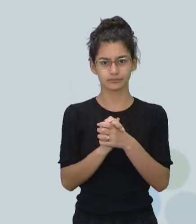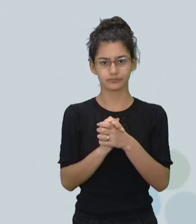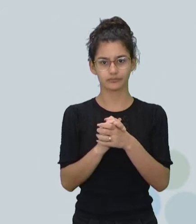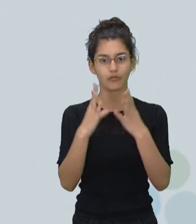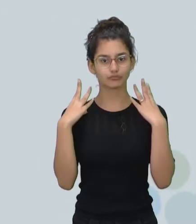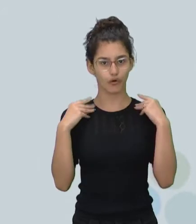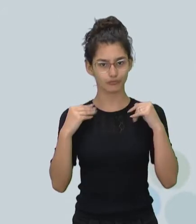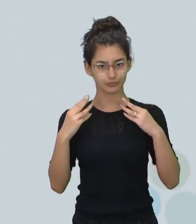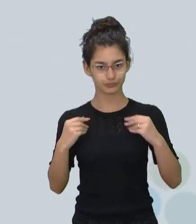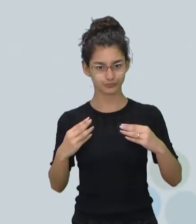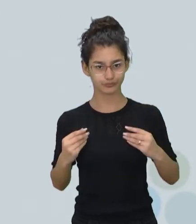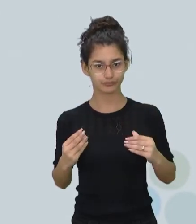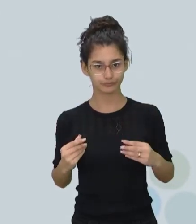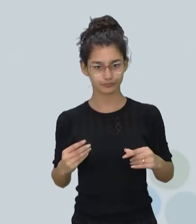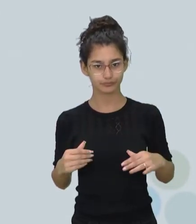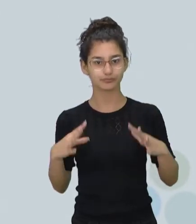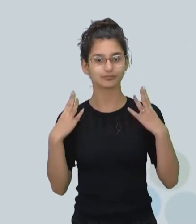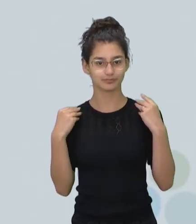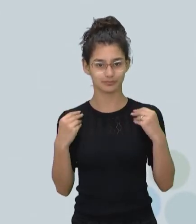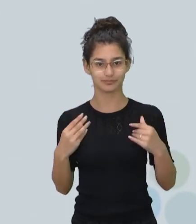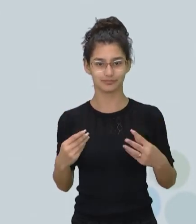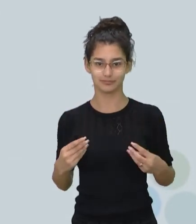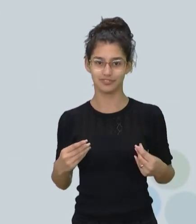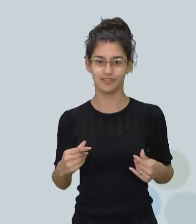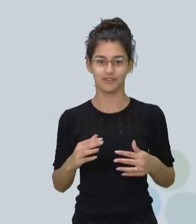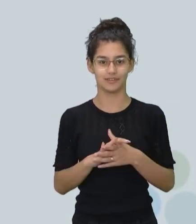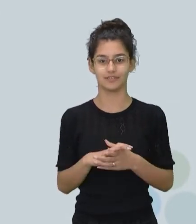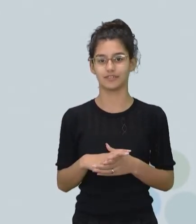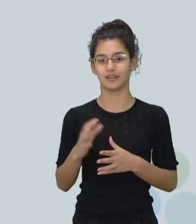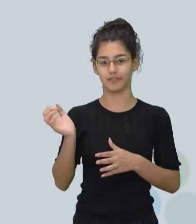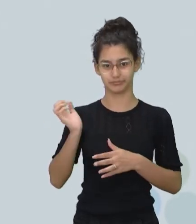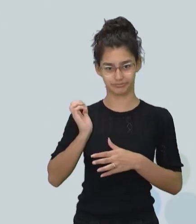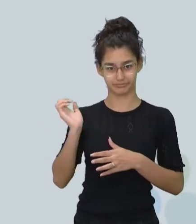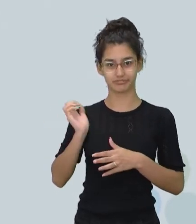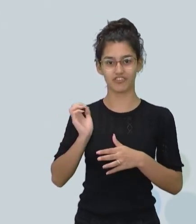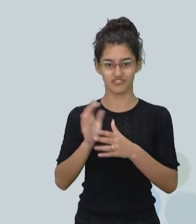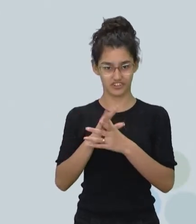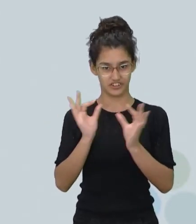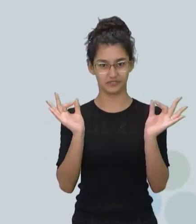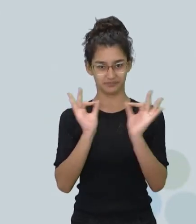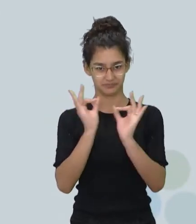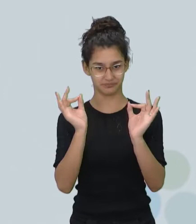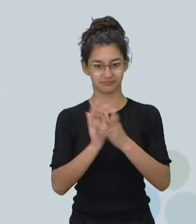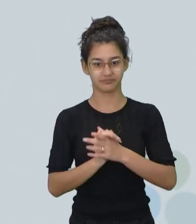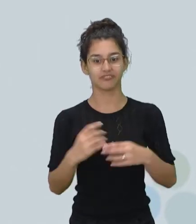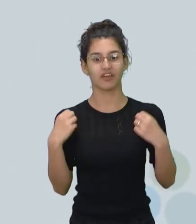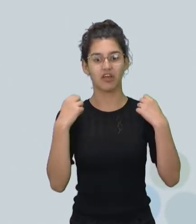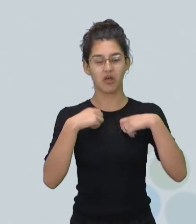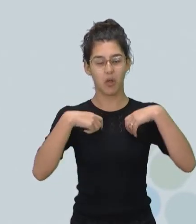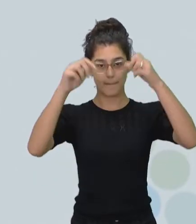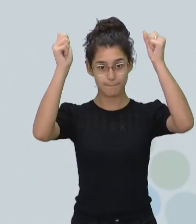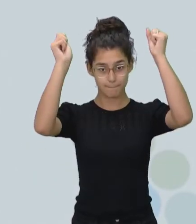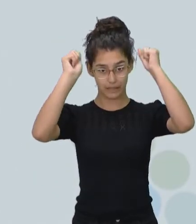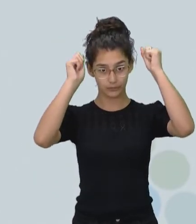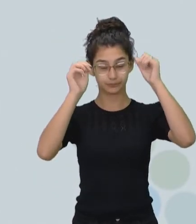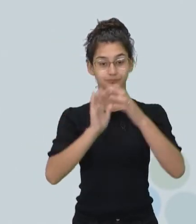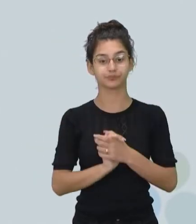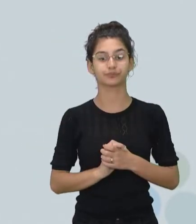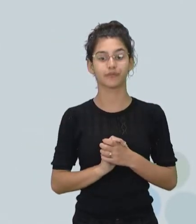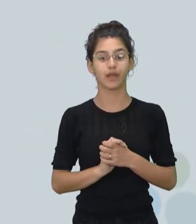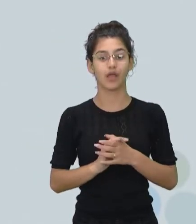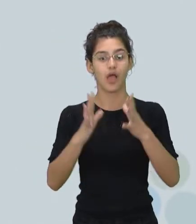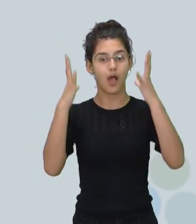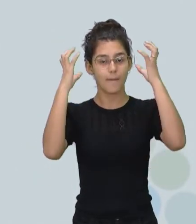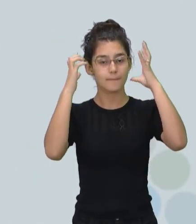veludo, parece um casaco de veludo, assim, muito, muito caro. Ele está com uma blusa branca por baixo, ele usa um chapéu, o seu cabelo